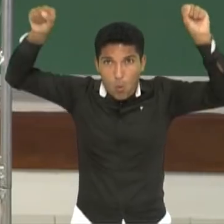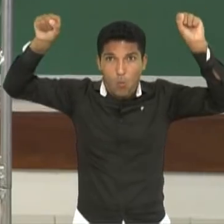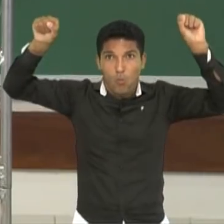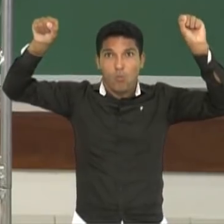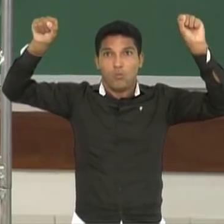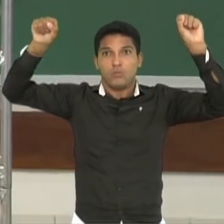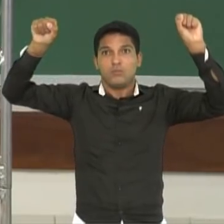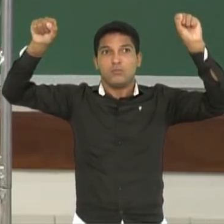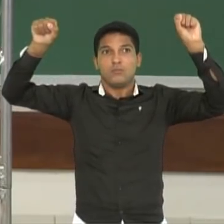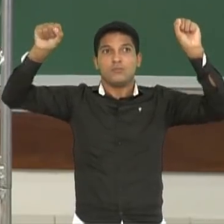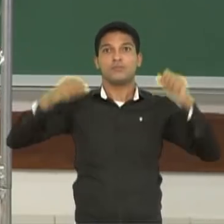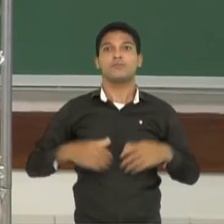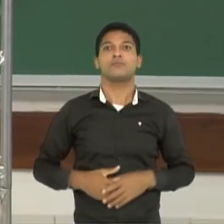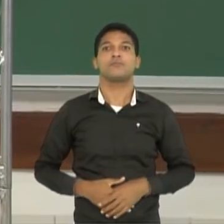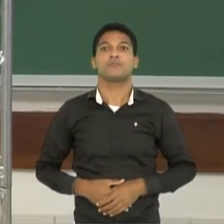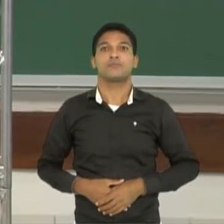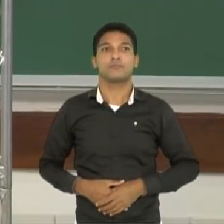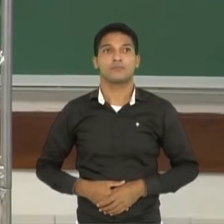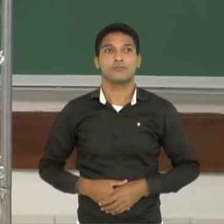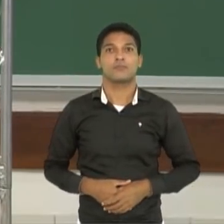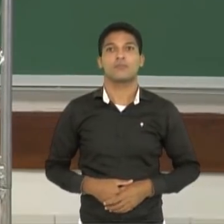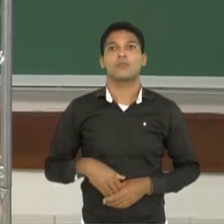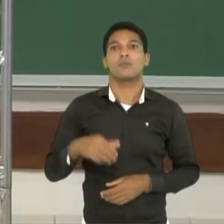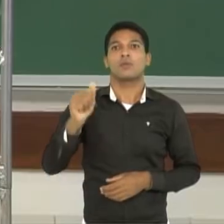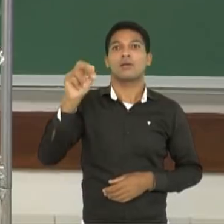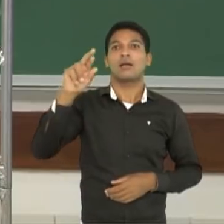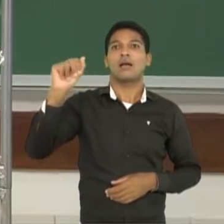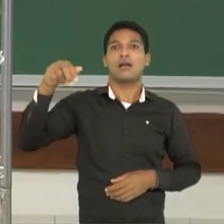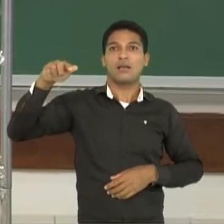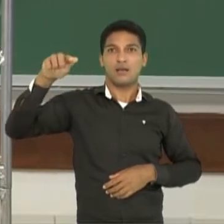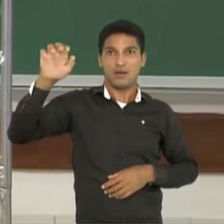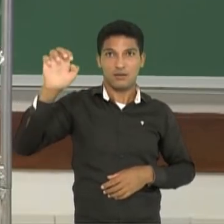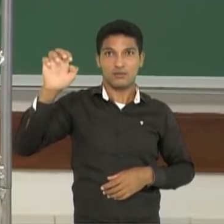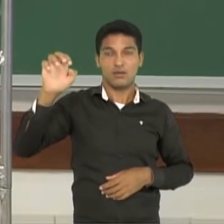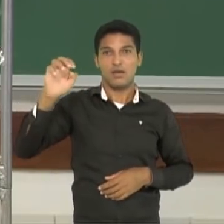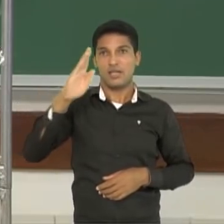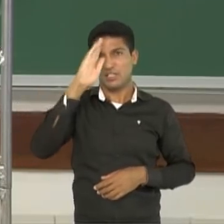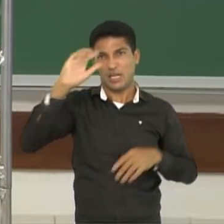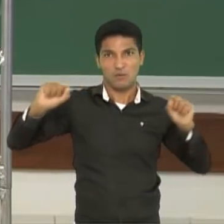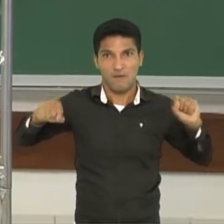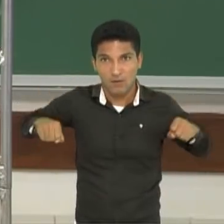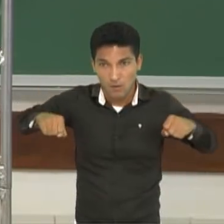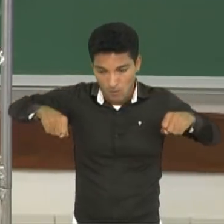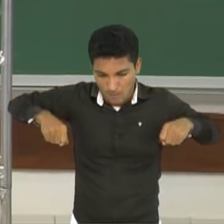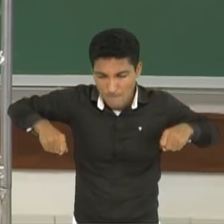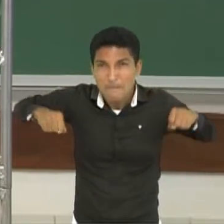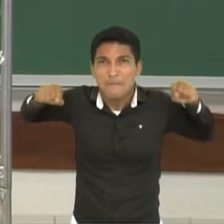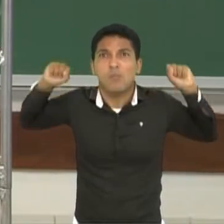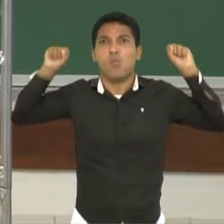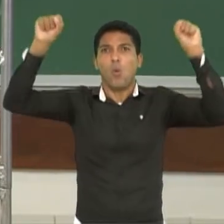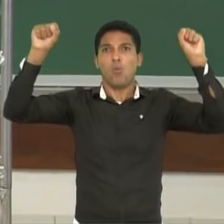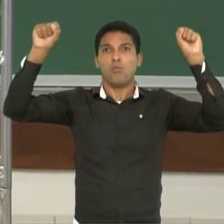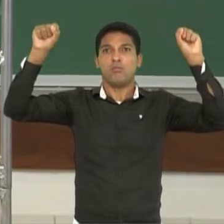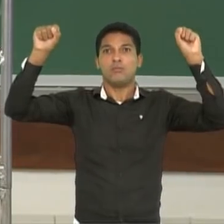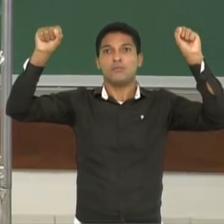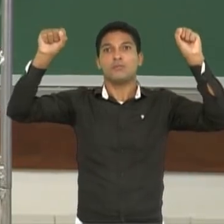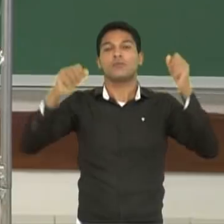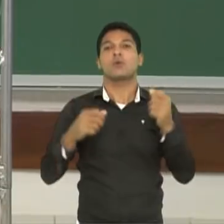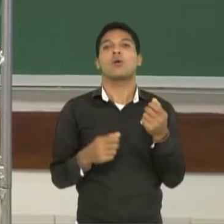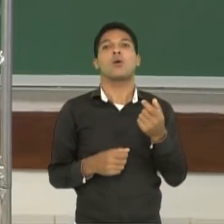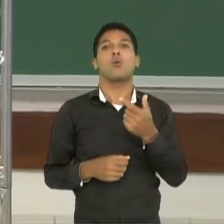Depois do ciclismo, nós vimos também o levantamento de peso. Qual é a marca que se estabelece no levantamento de